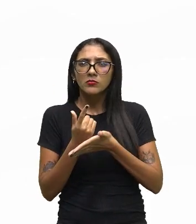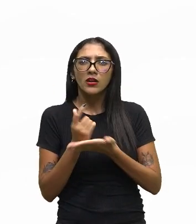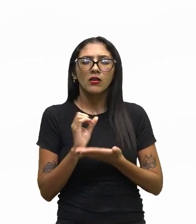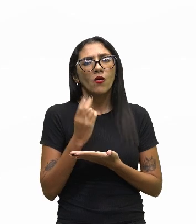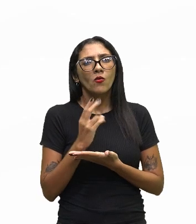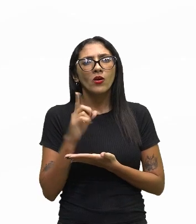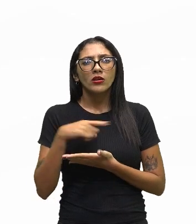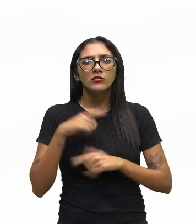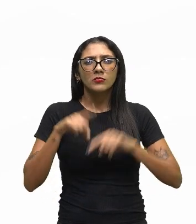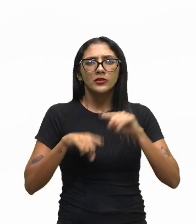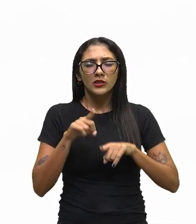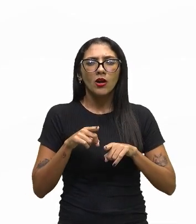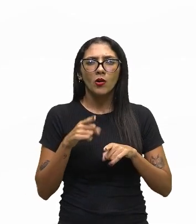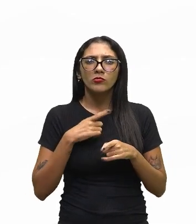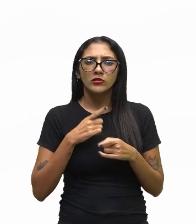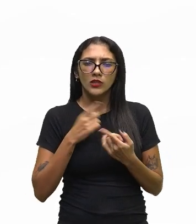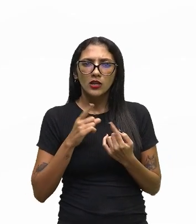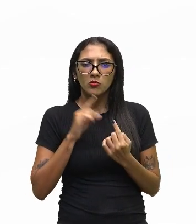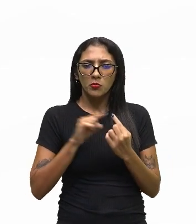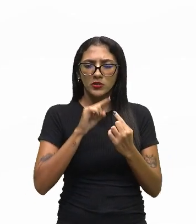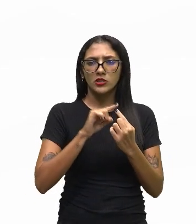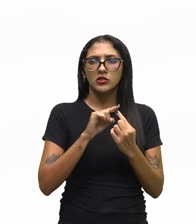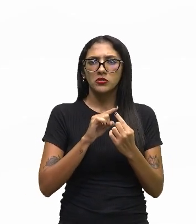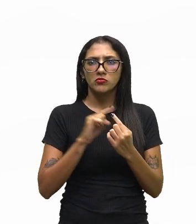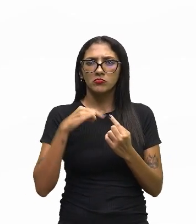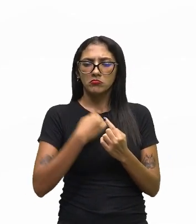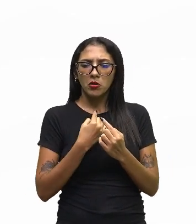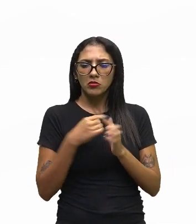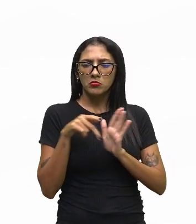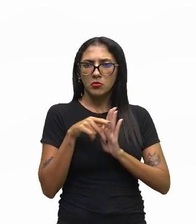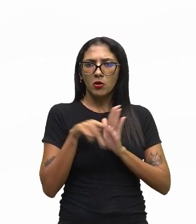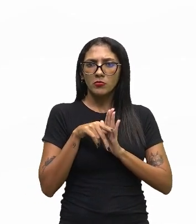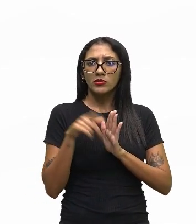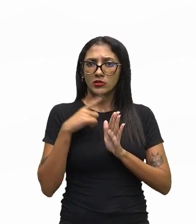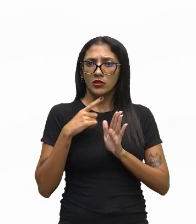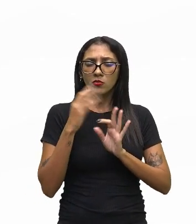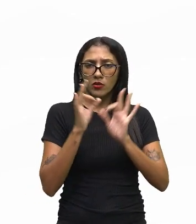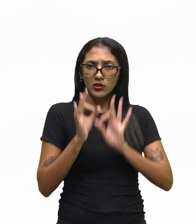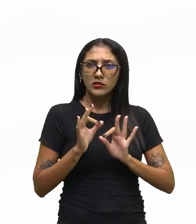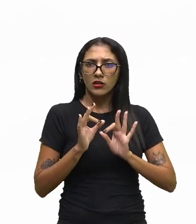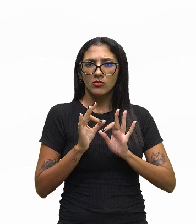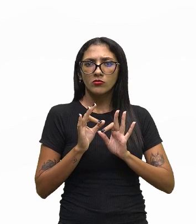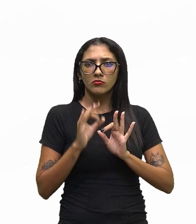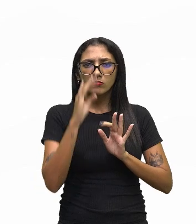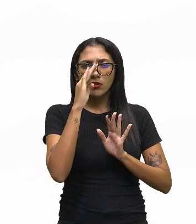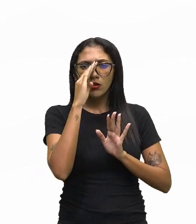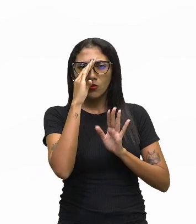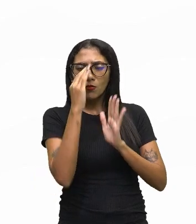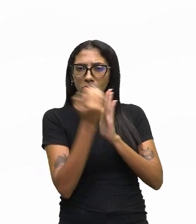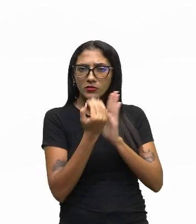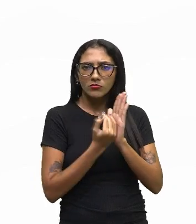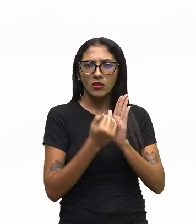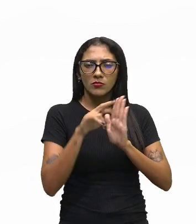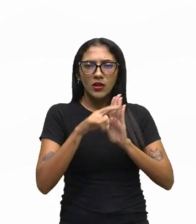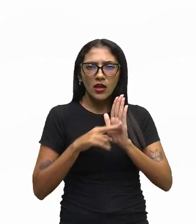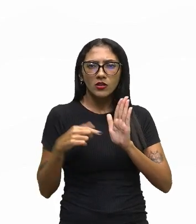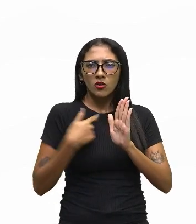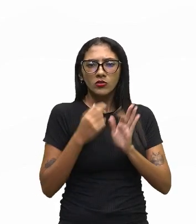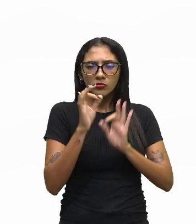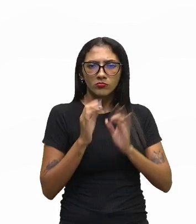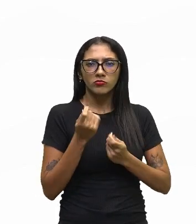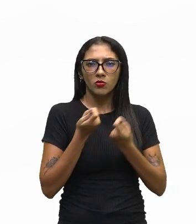ali estava nas suas prioridades, estava no seu planejamento? Então tem que ter muito cuidado com